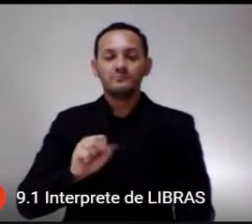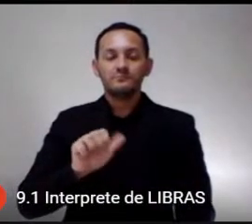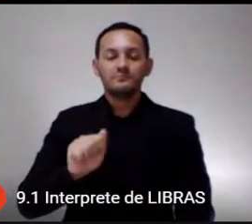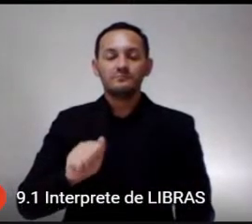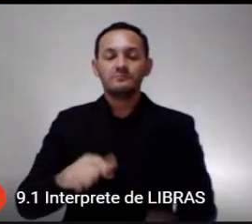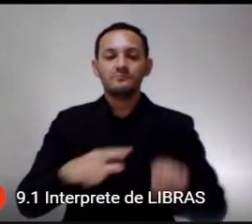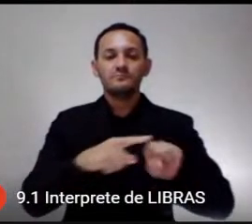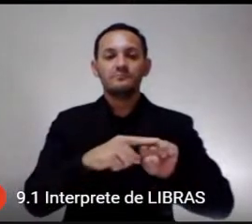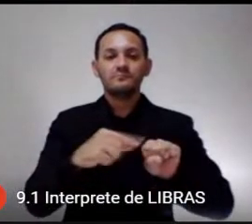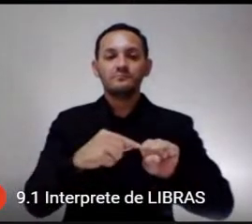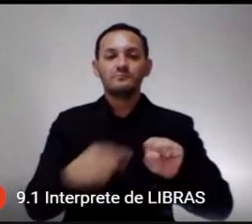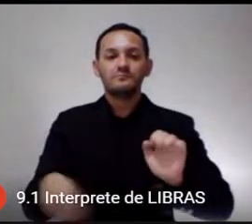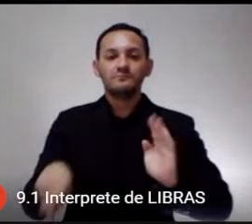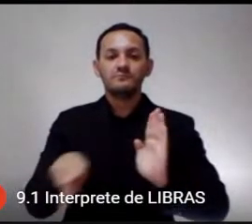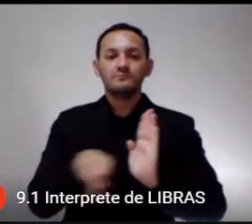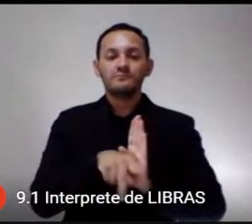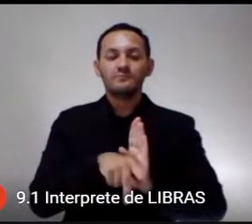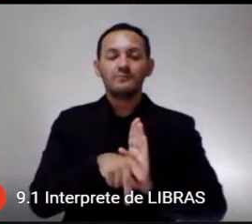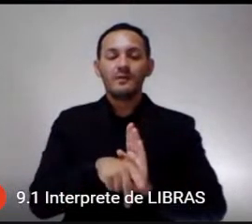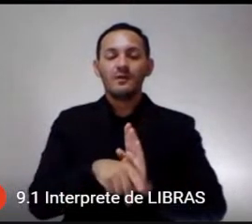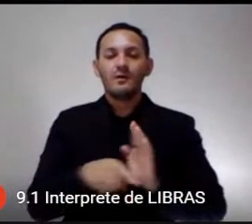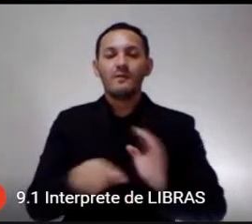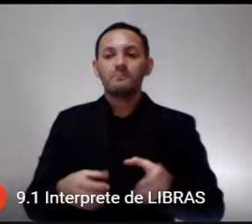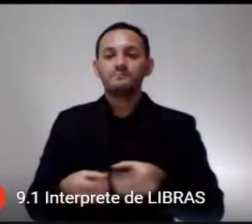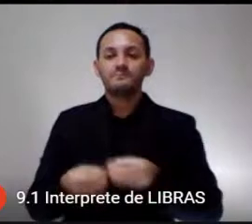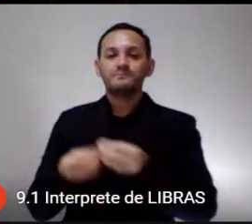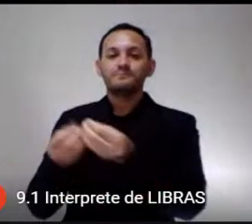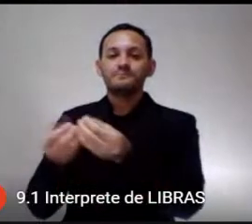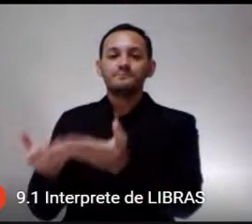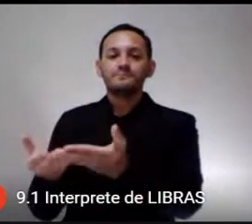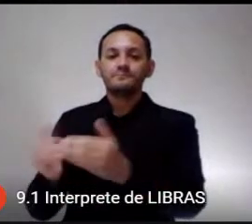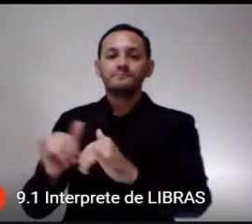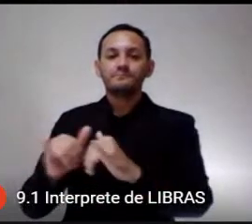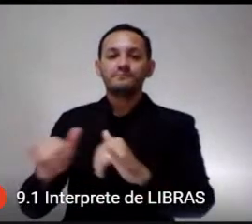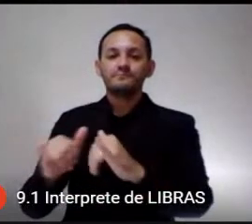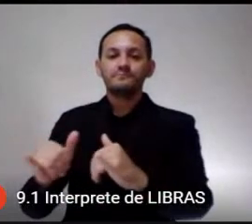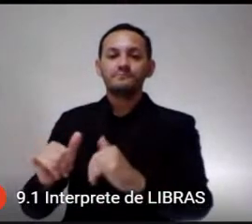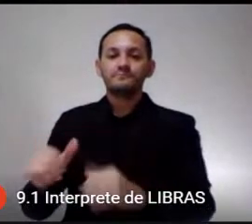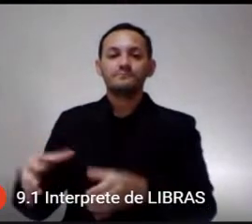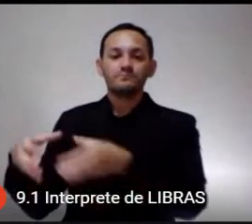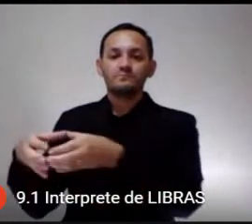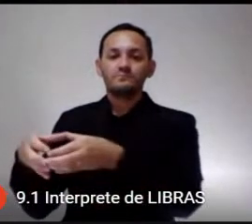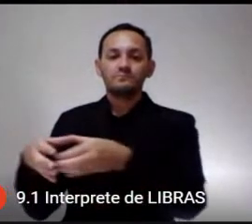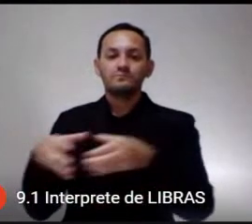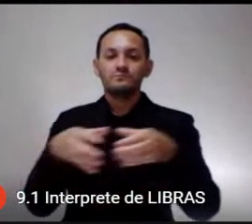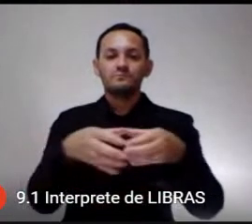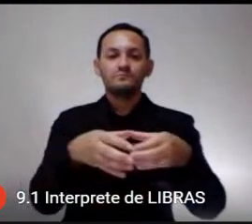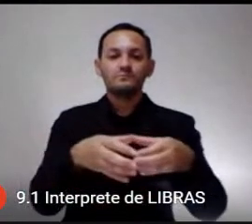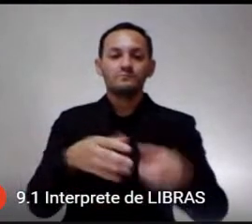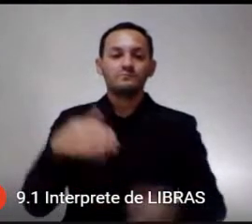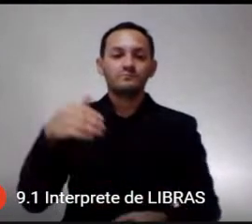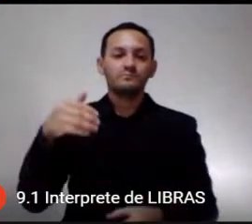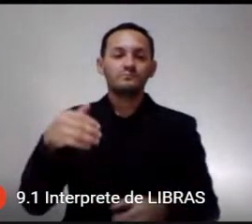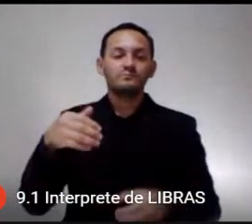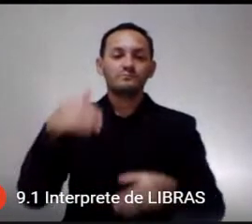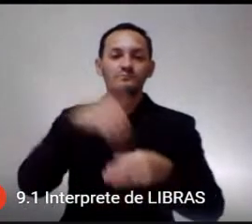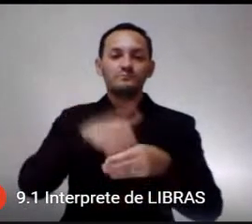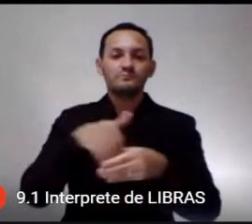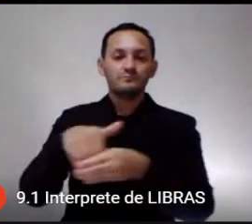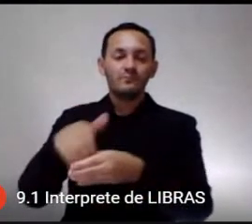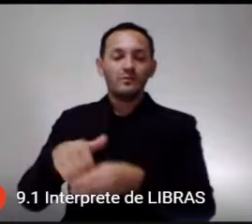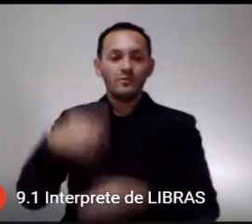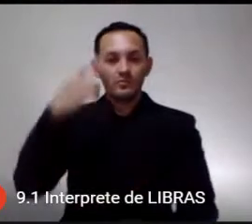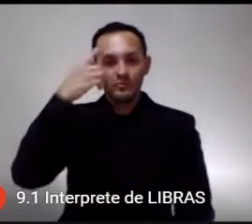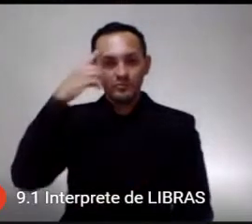artigo serão fornecidas aos partidos políticos no dia 1º e 15 de cada mês, ou no primeiro